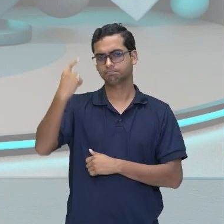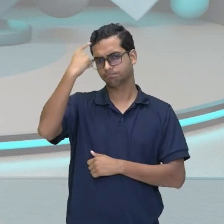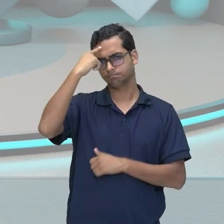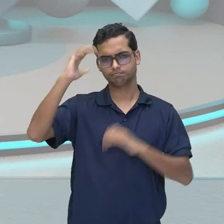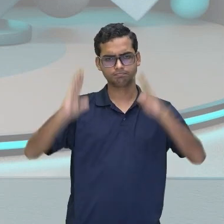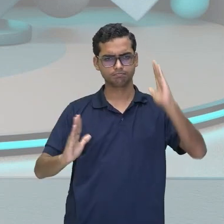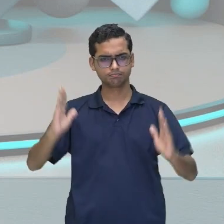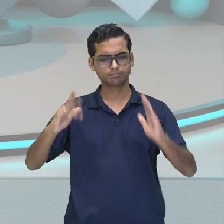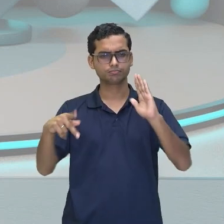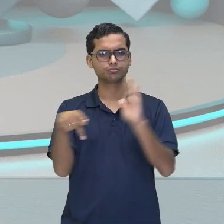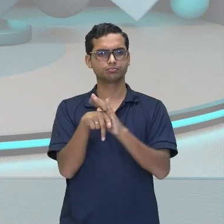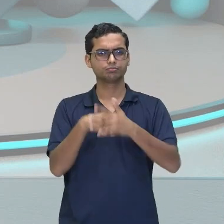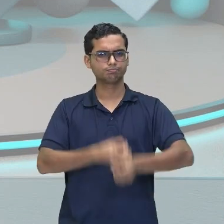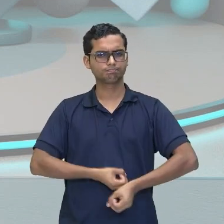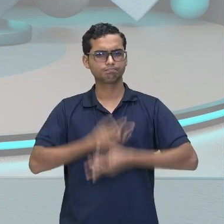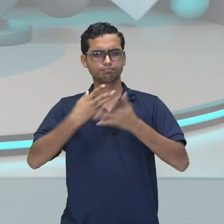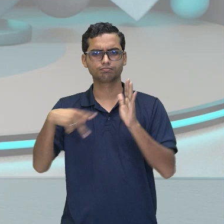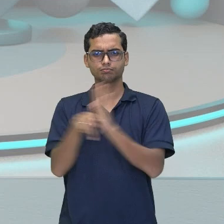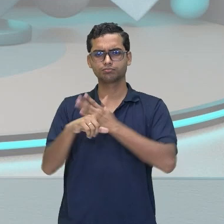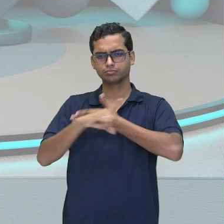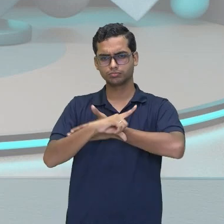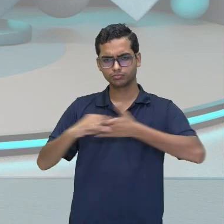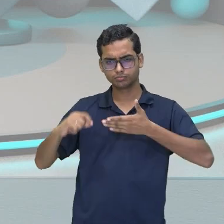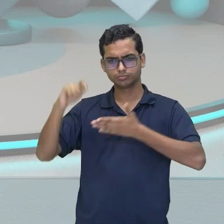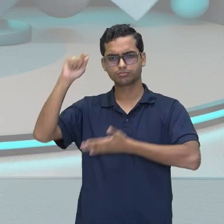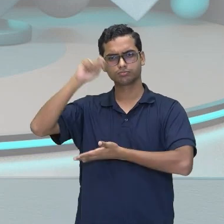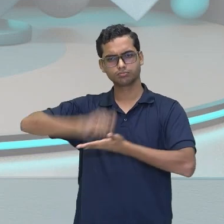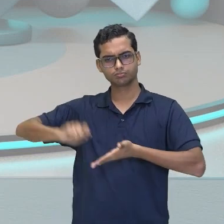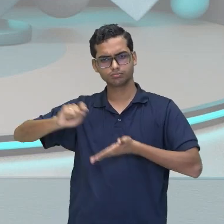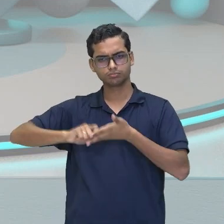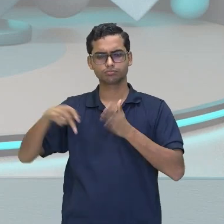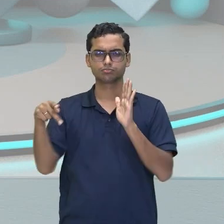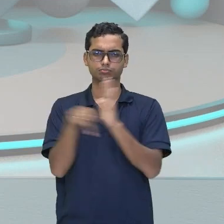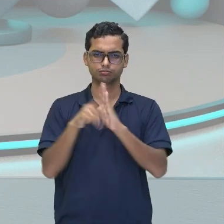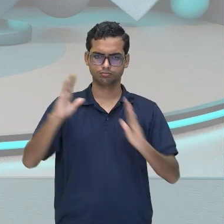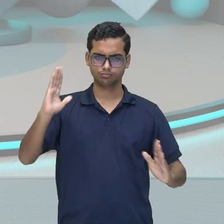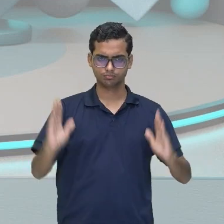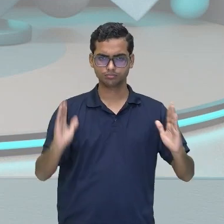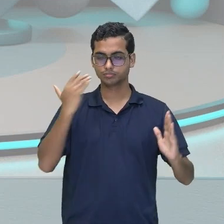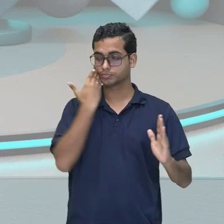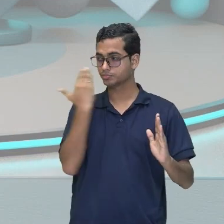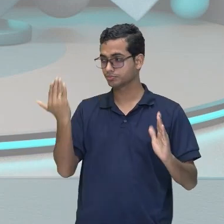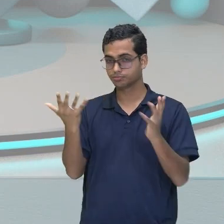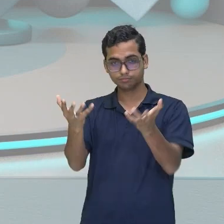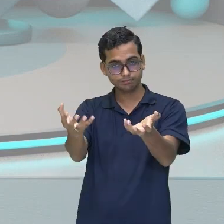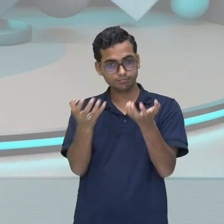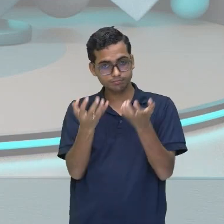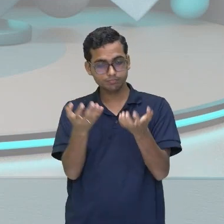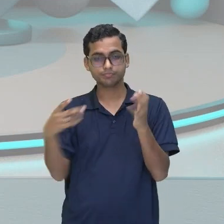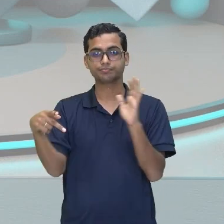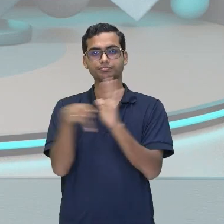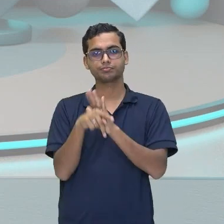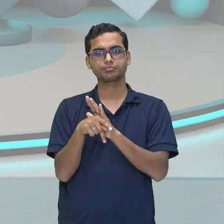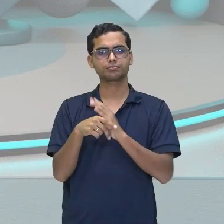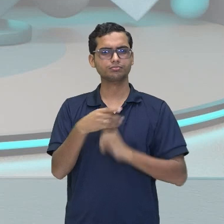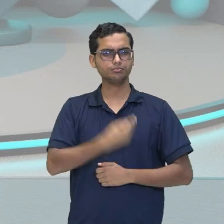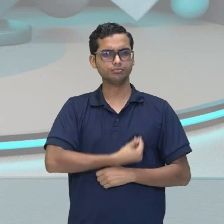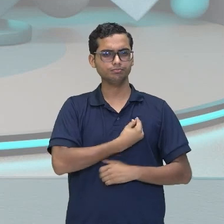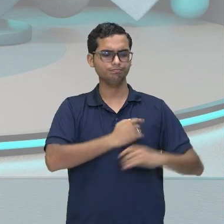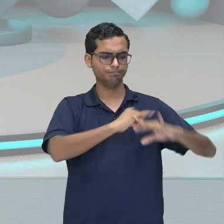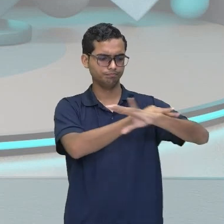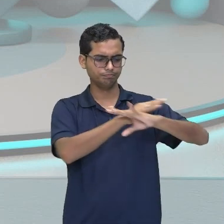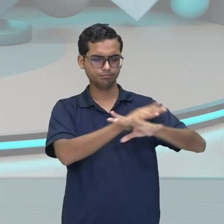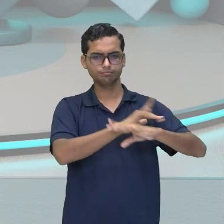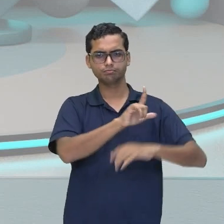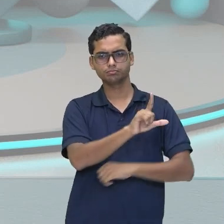período, os poetas, os escritores desse período, eles querem fugir da área urbana, da vida agitada, para